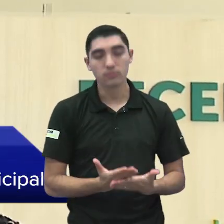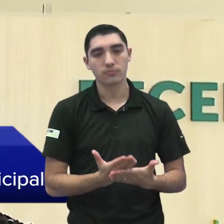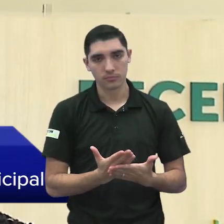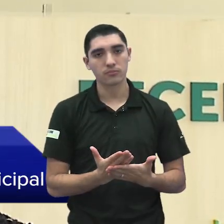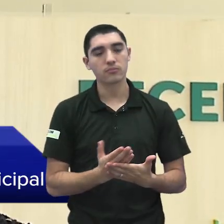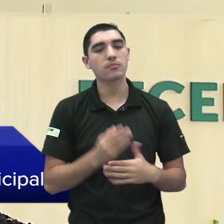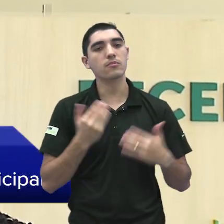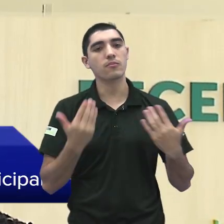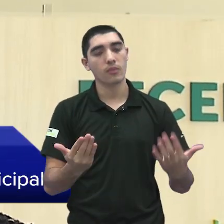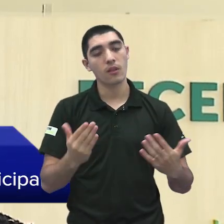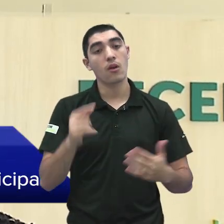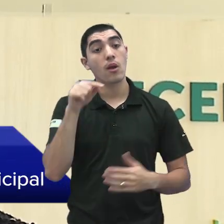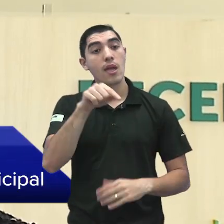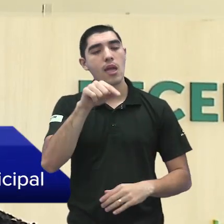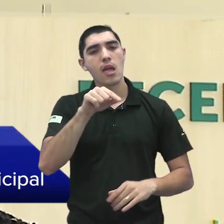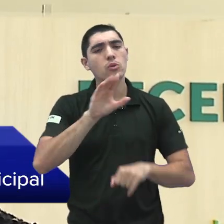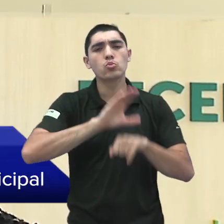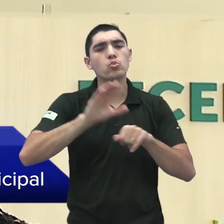que serão